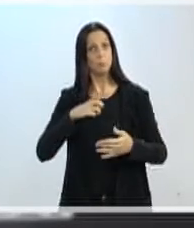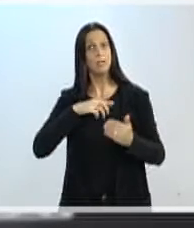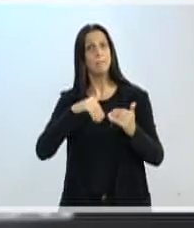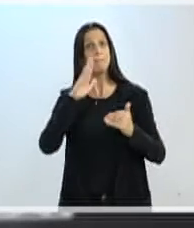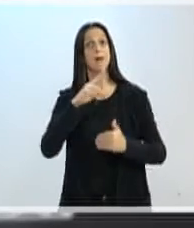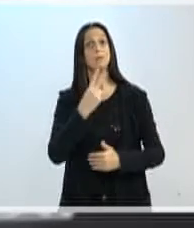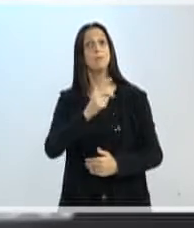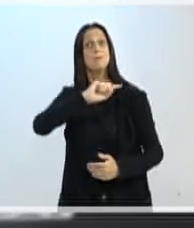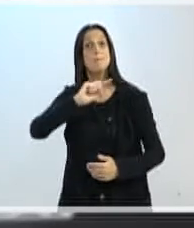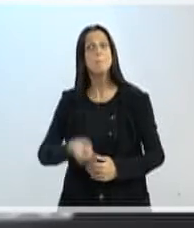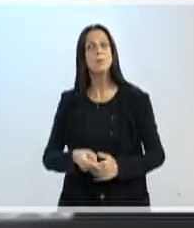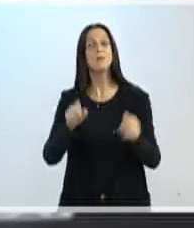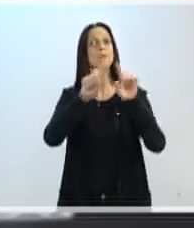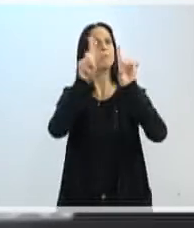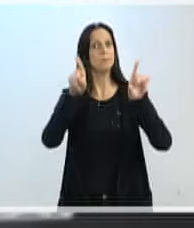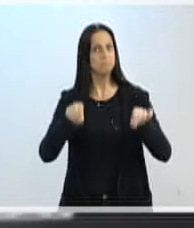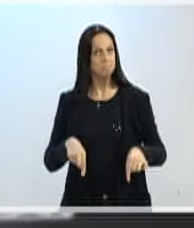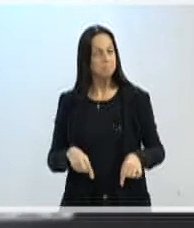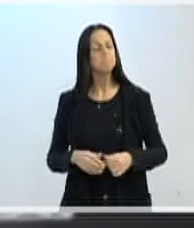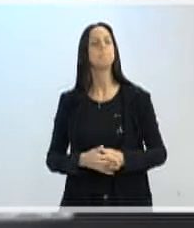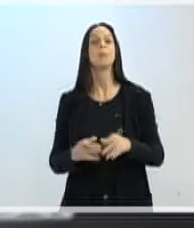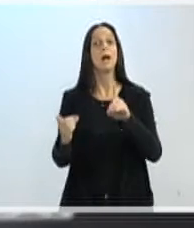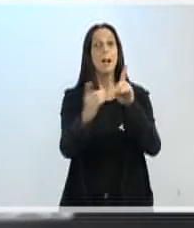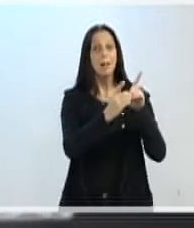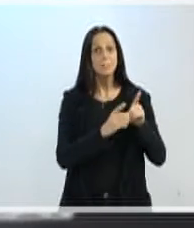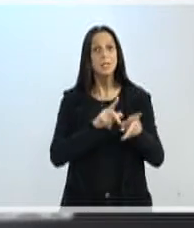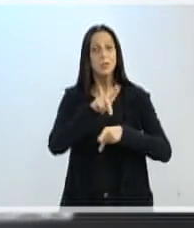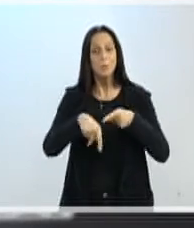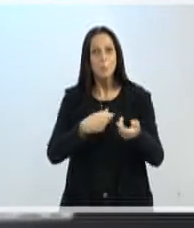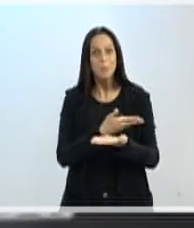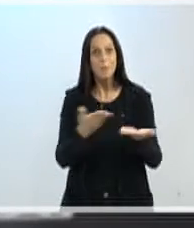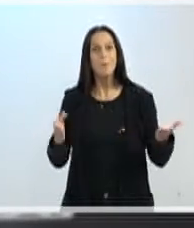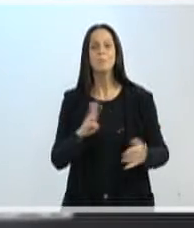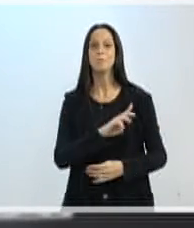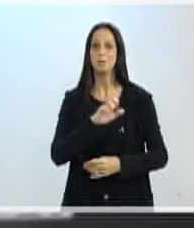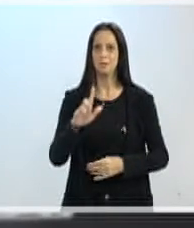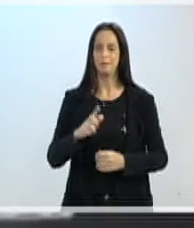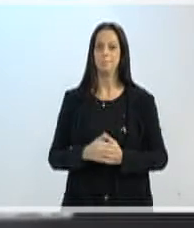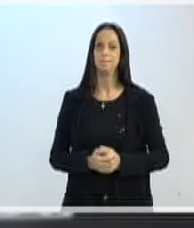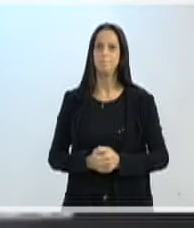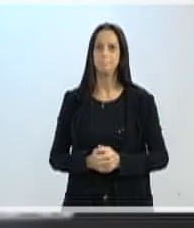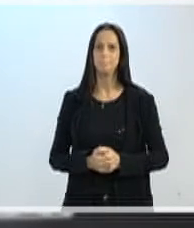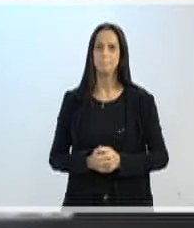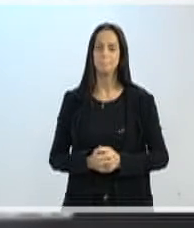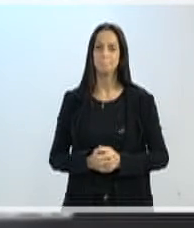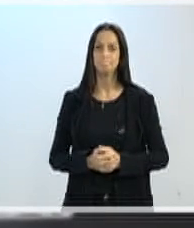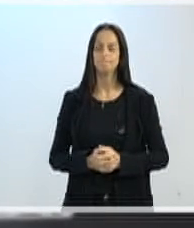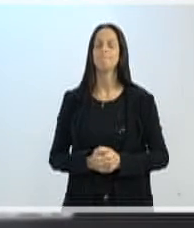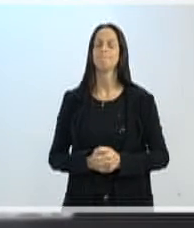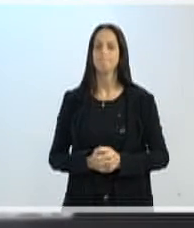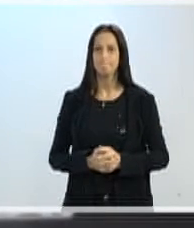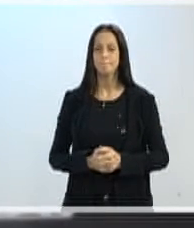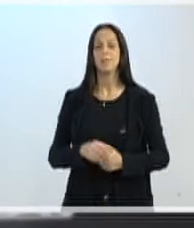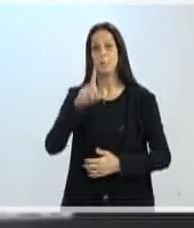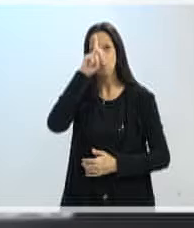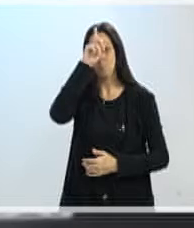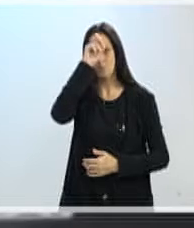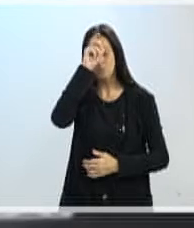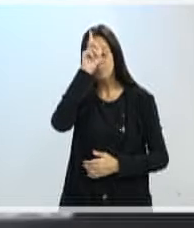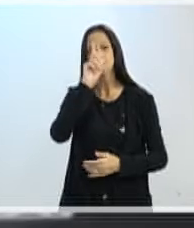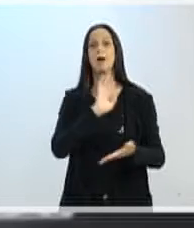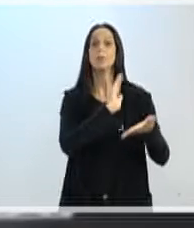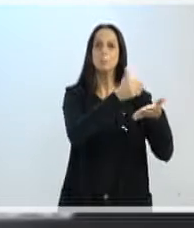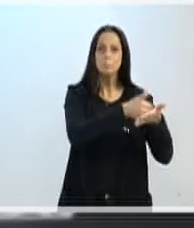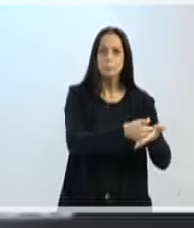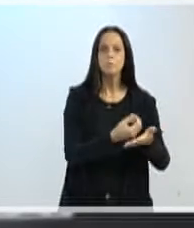mil funcionários atendendo a população de Blumenau. E os nossos hospitais, particularmente o Hospital Santo Antônio, o Hospital